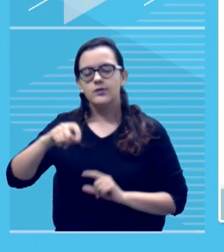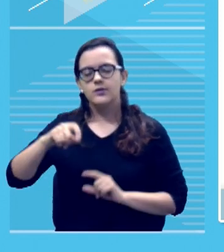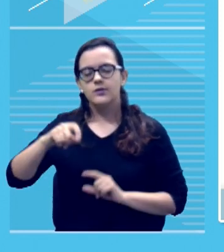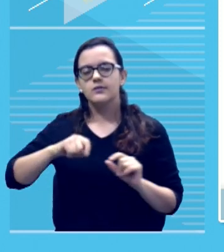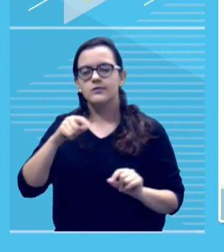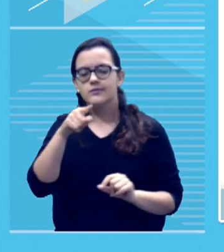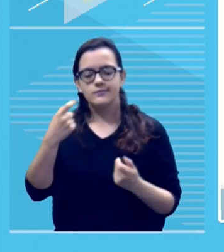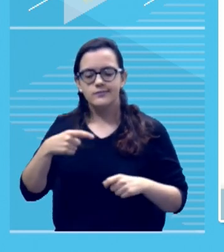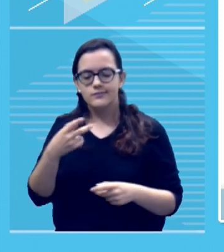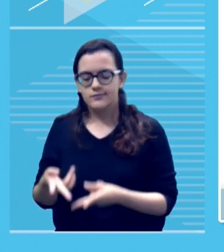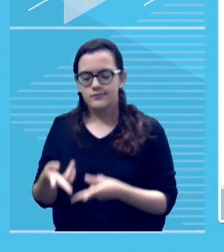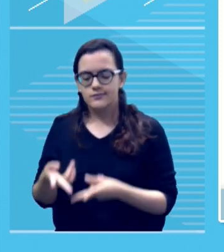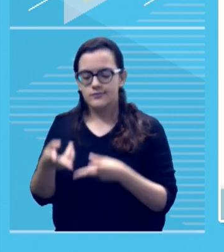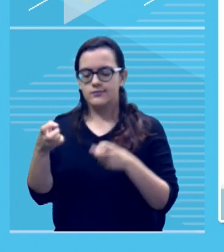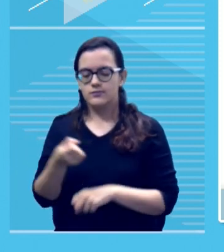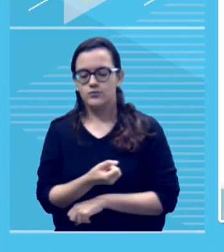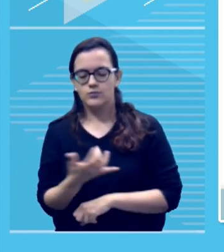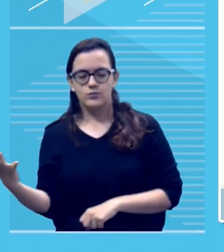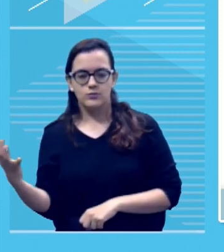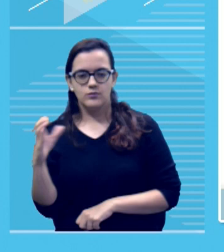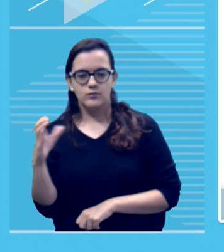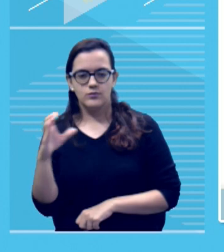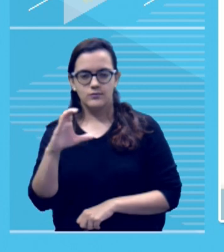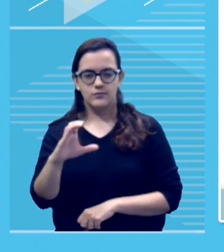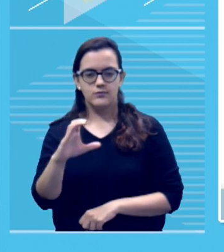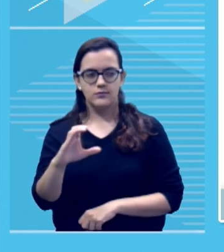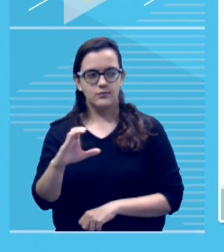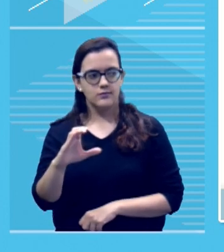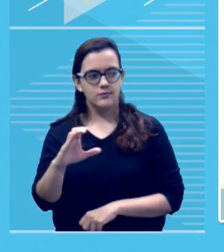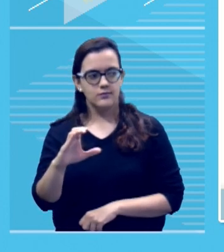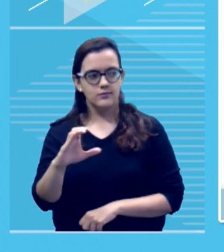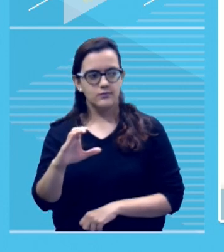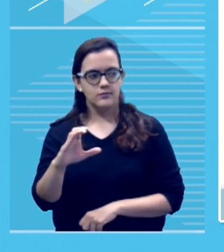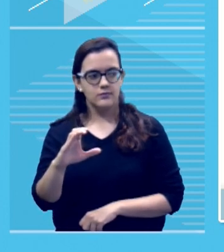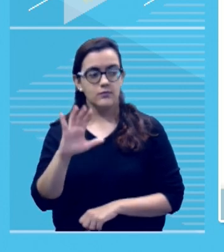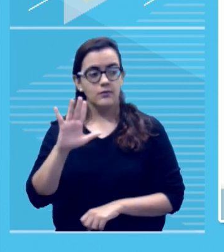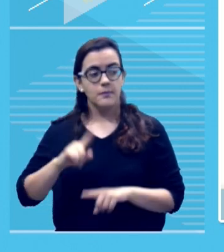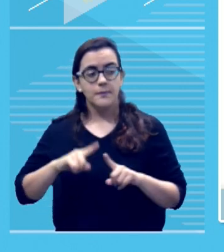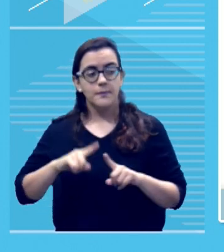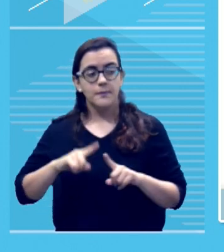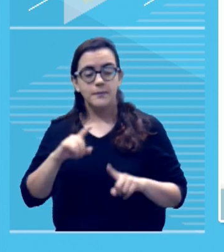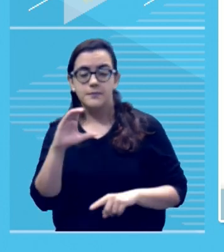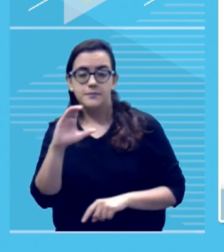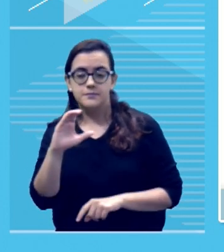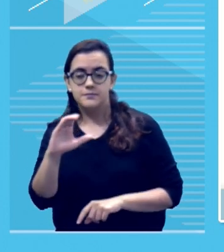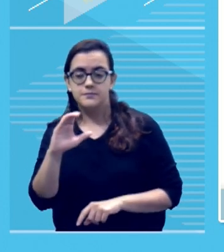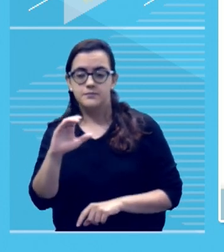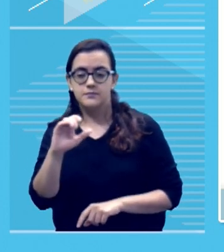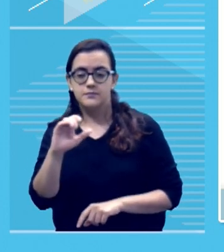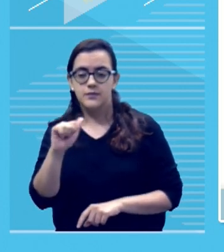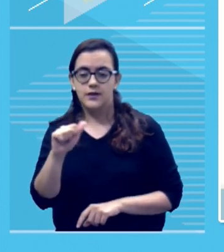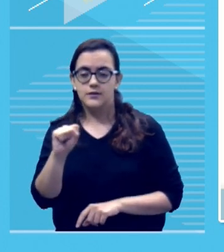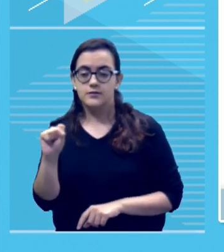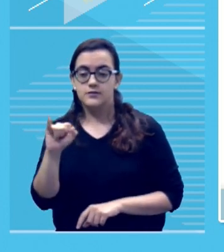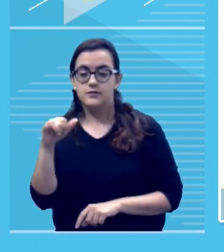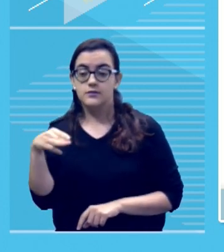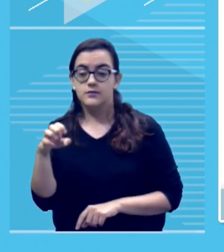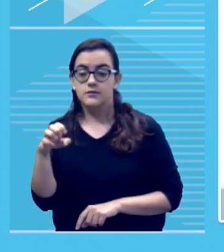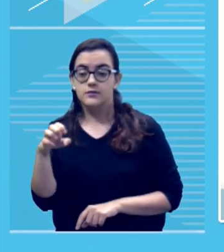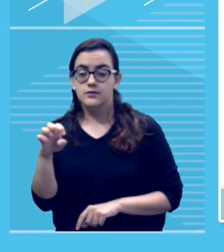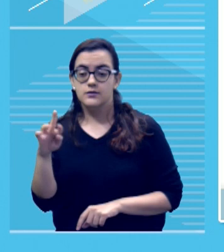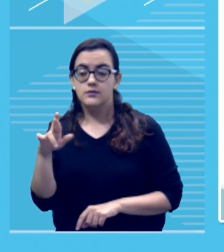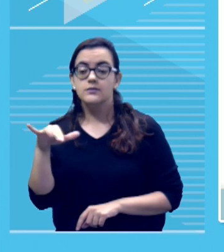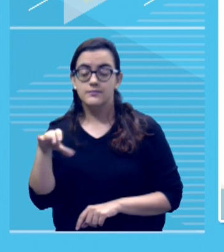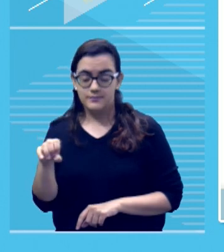n. E os inativos vai ser 2 elevado a n menos 1. Detalhe. A soma dos ativos com